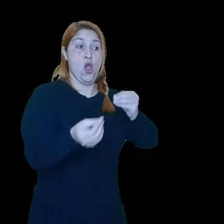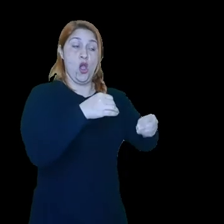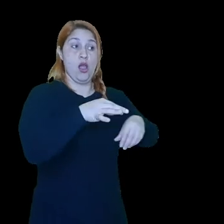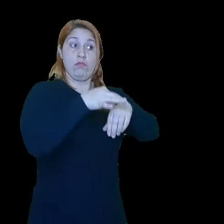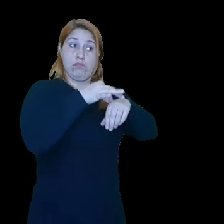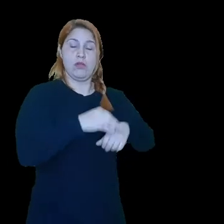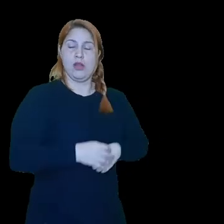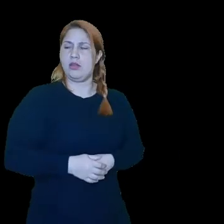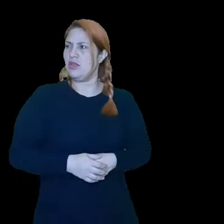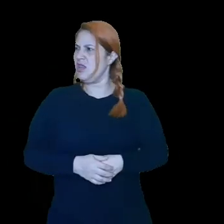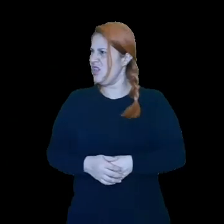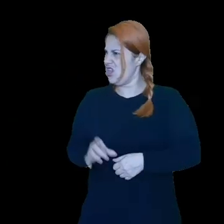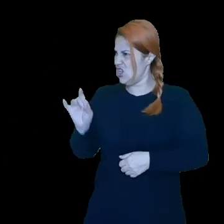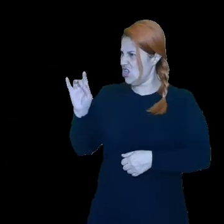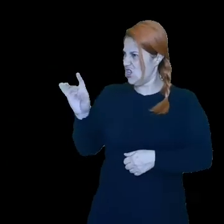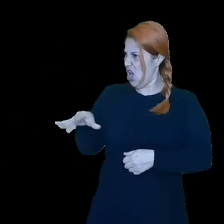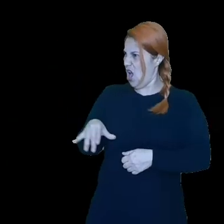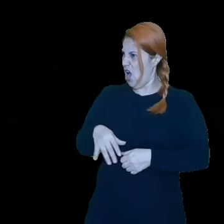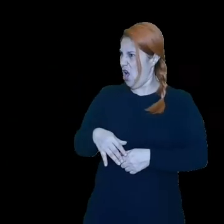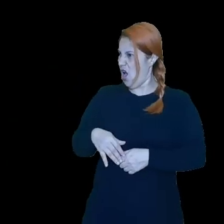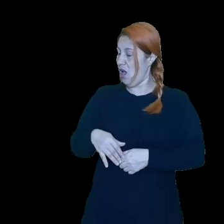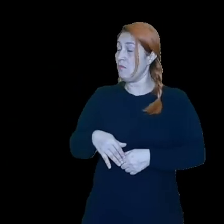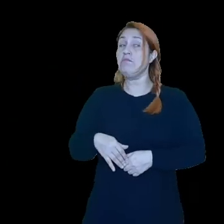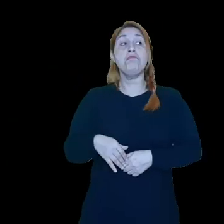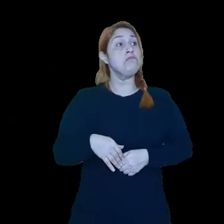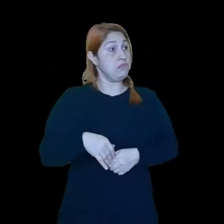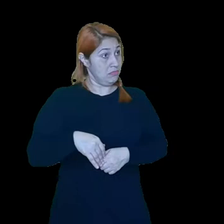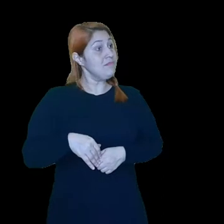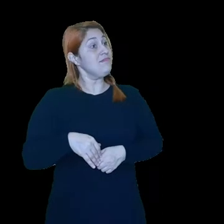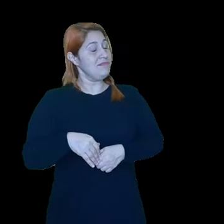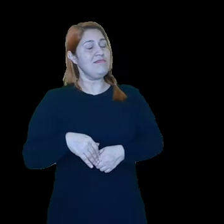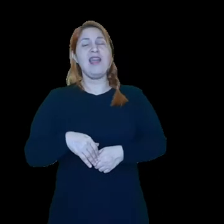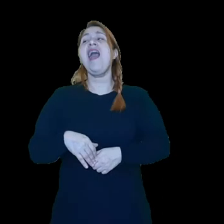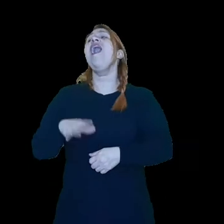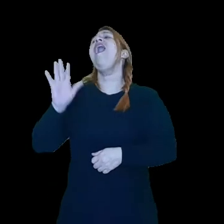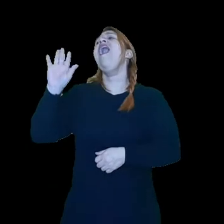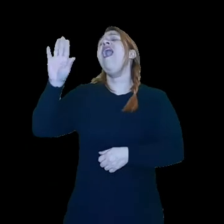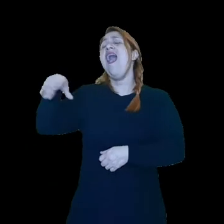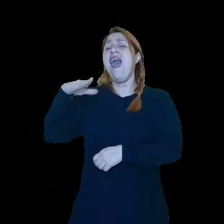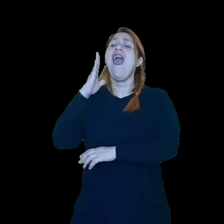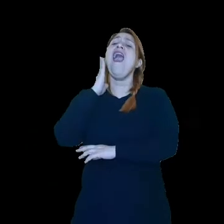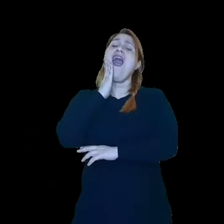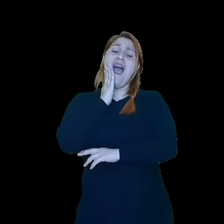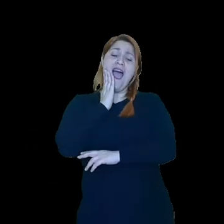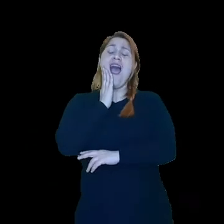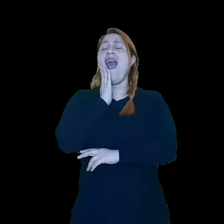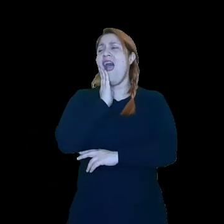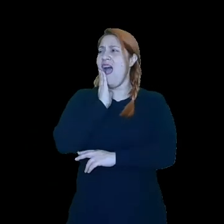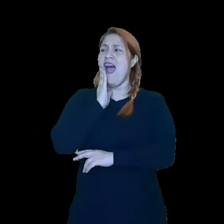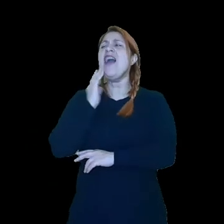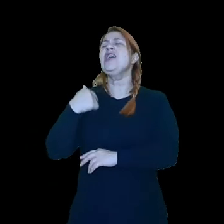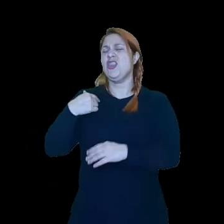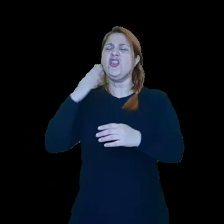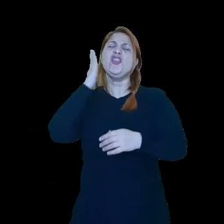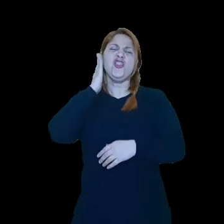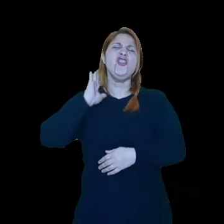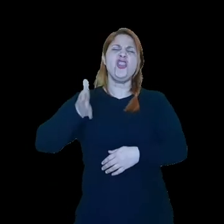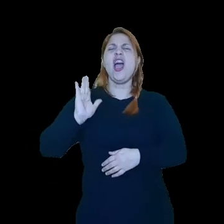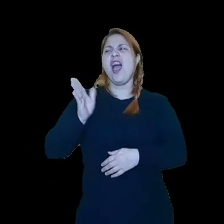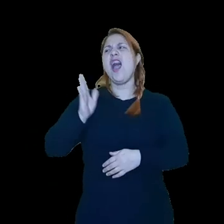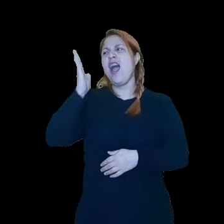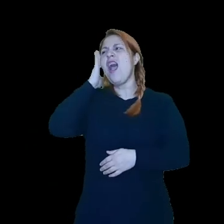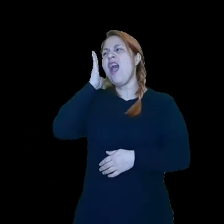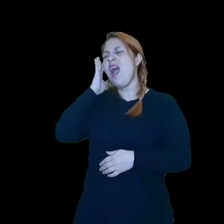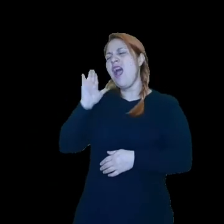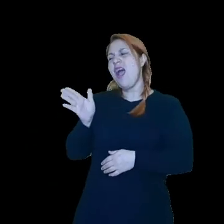Só, vizinha. Ah, disse Maria Angula. Mas isso eu já sabia. E voou para